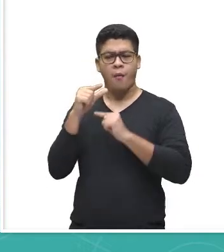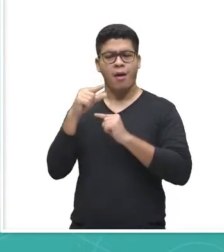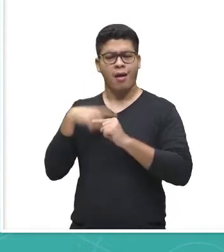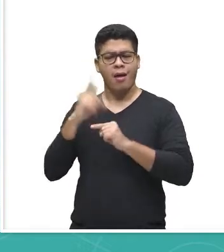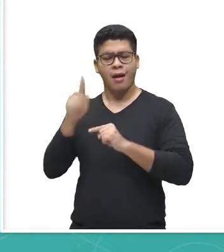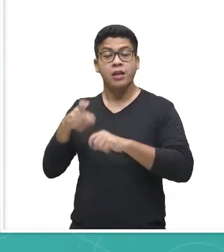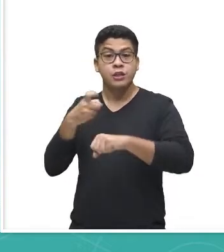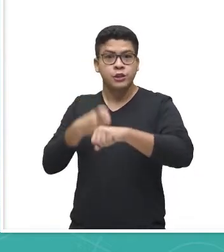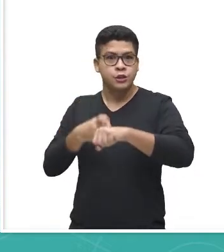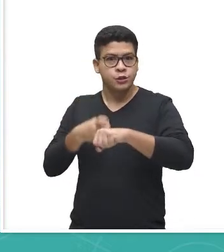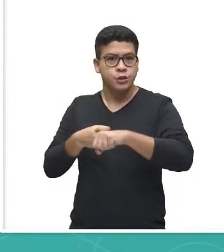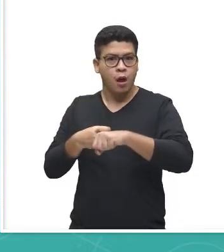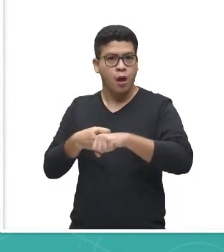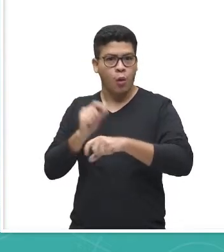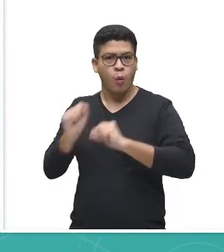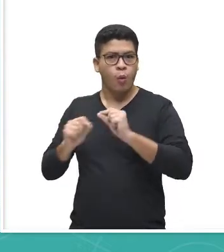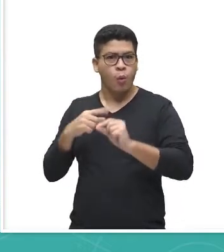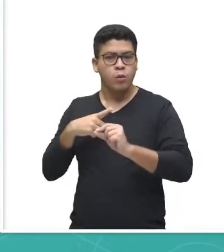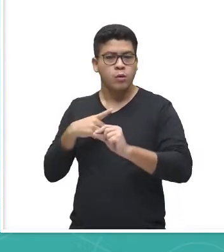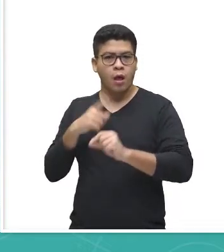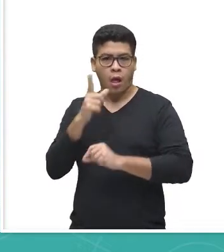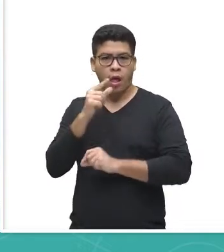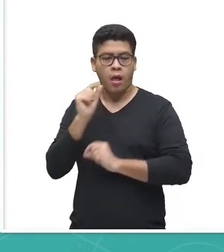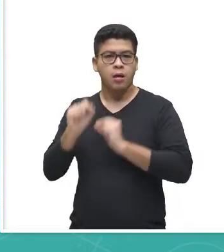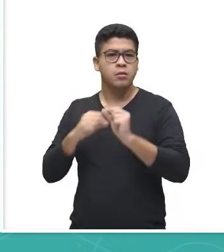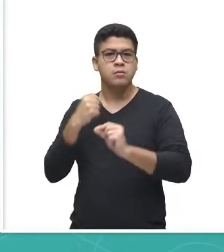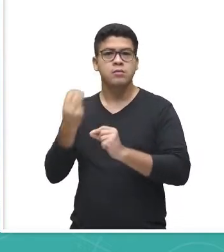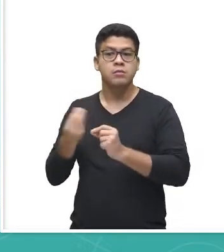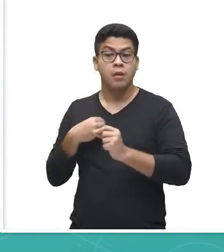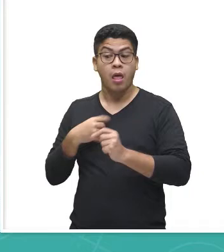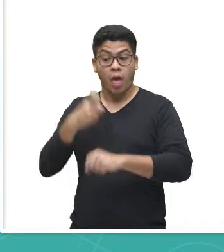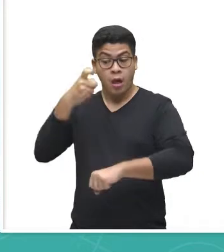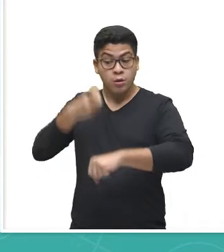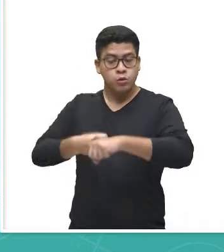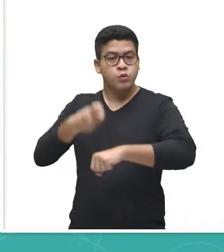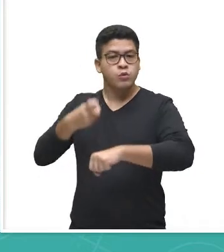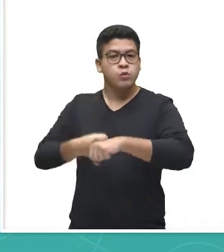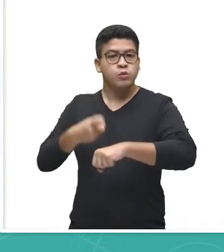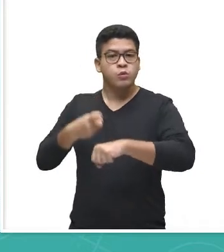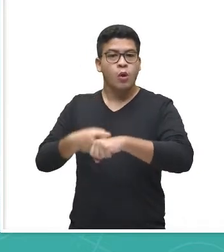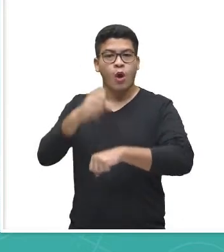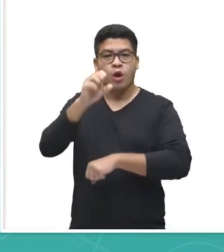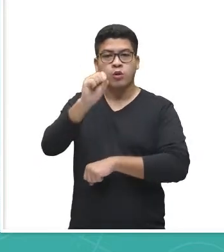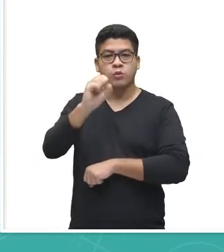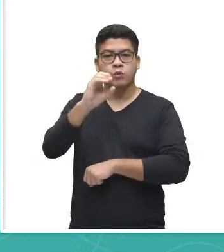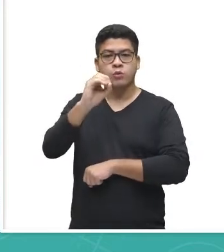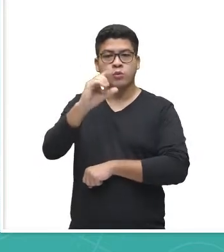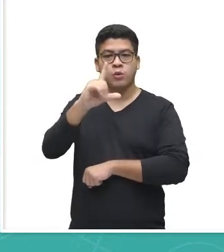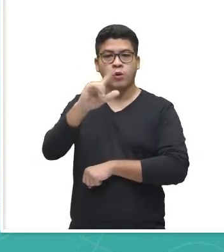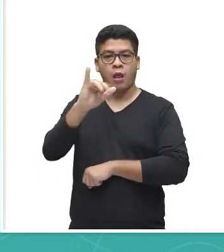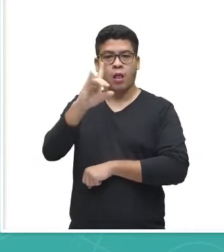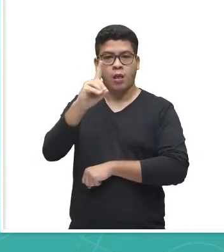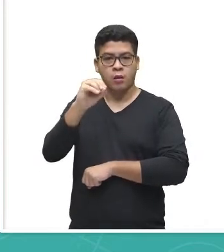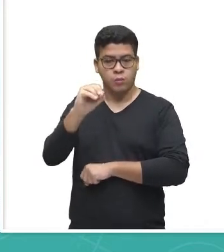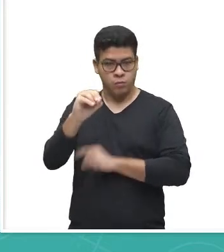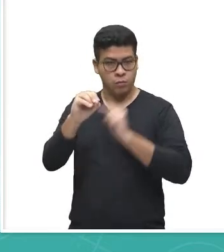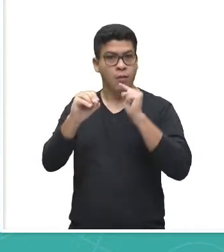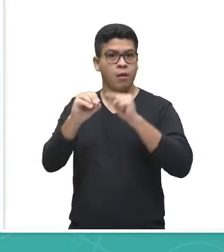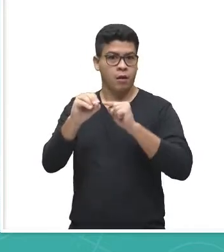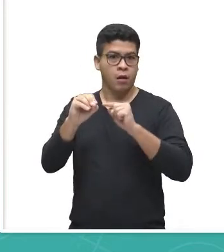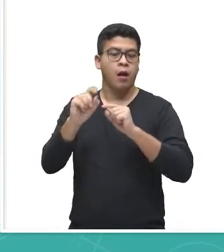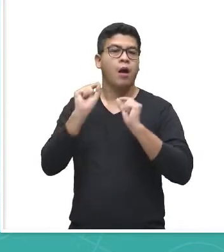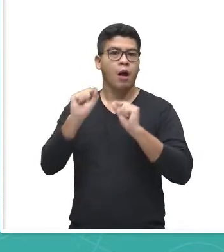gelo no caso. Então, a gente tem aqui a água na forma sólida. Né? Então, a gente tem aqui o gelo. Né, a gente observa